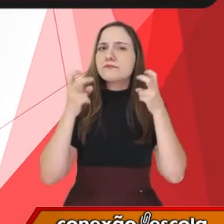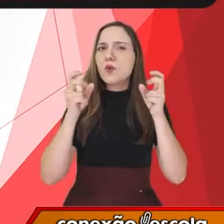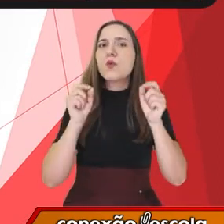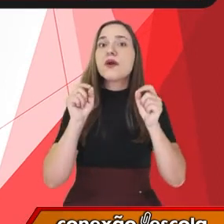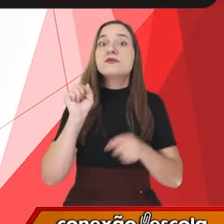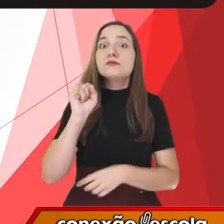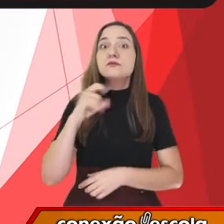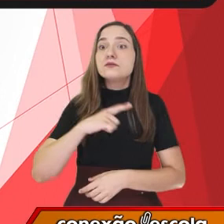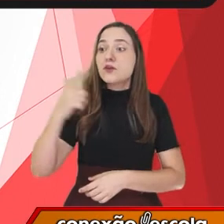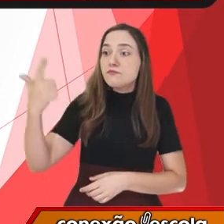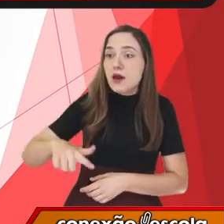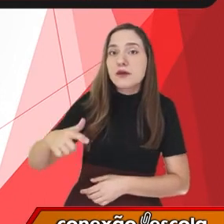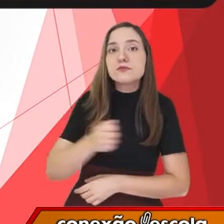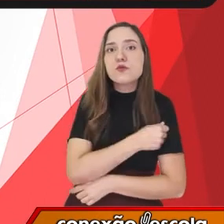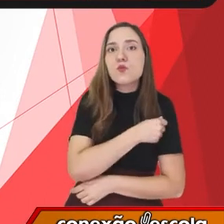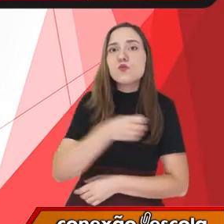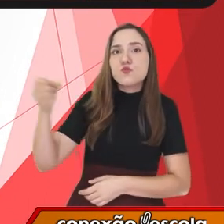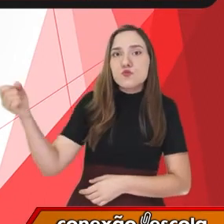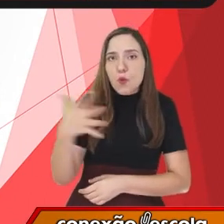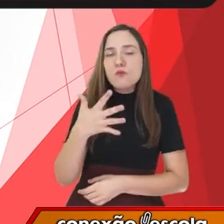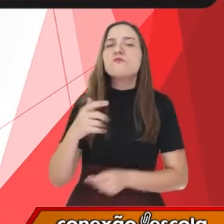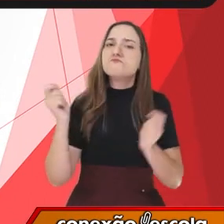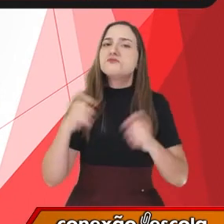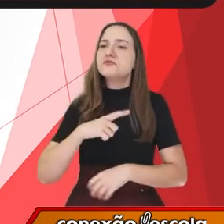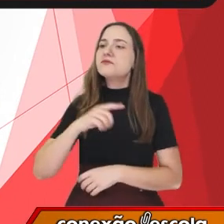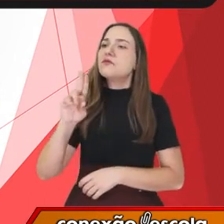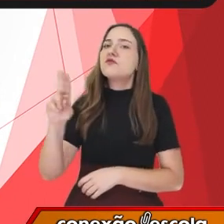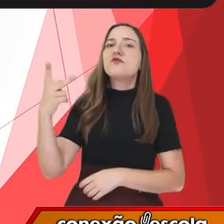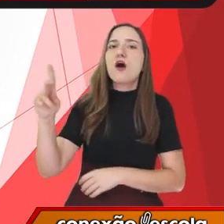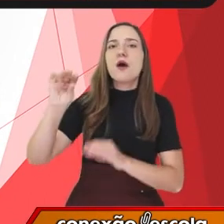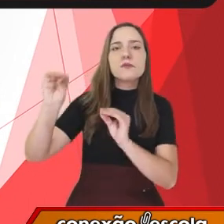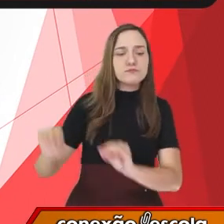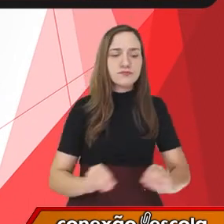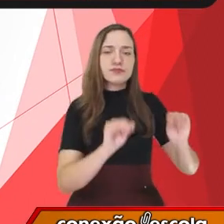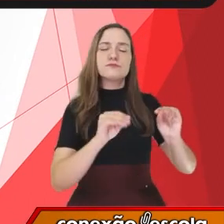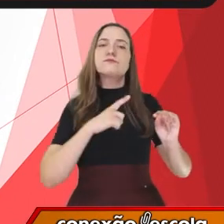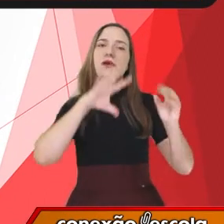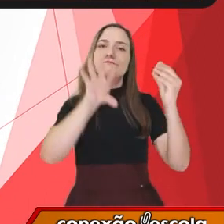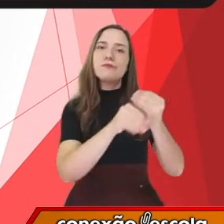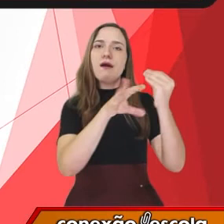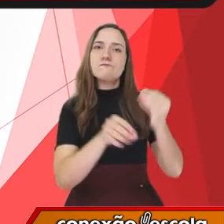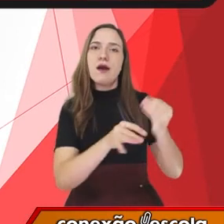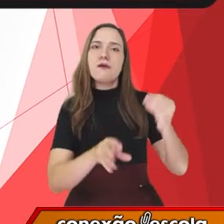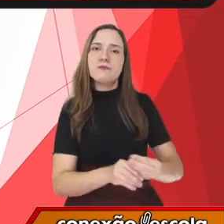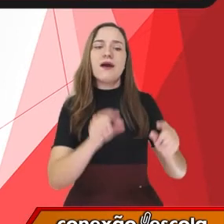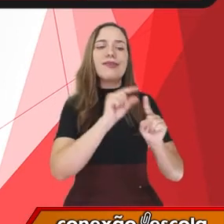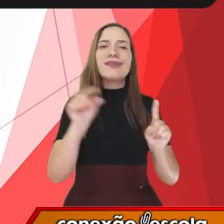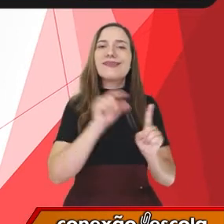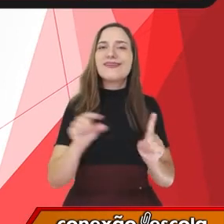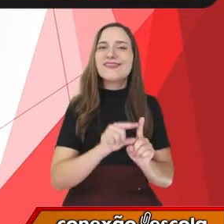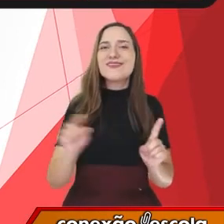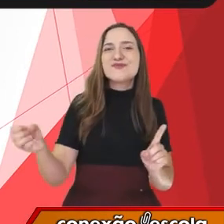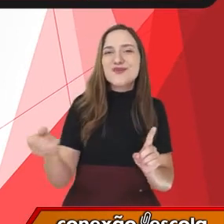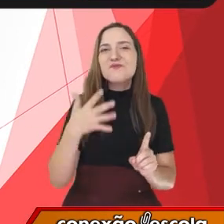aluno que entrar na turma, a professora ou professor só precisará acrescentar uma nova linha na